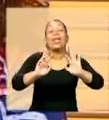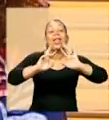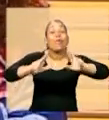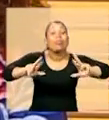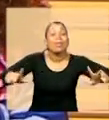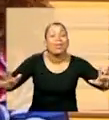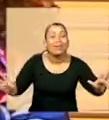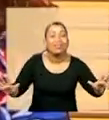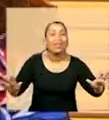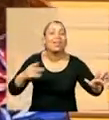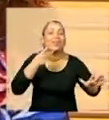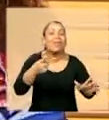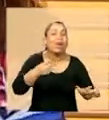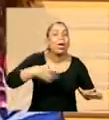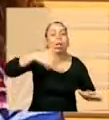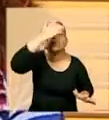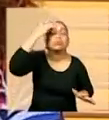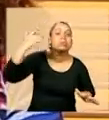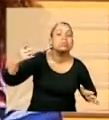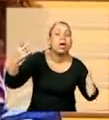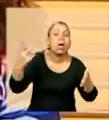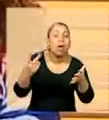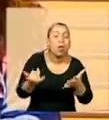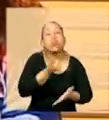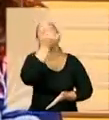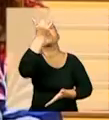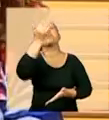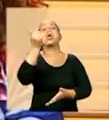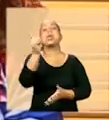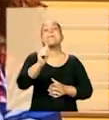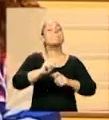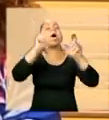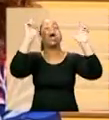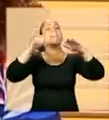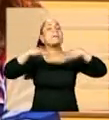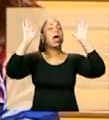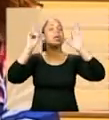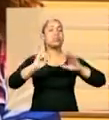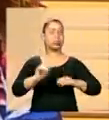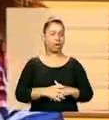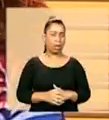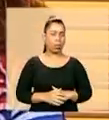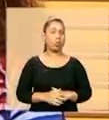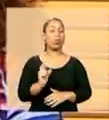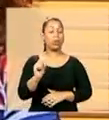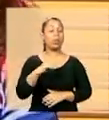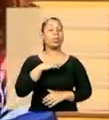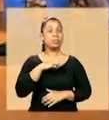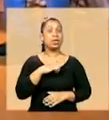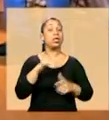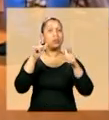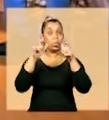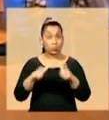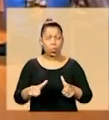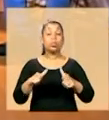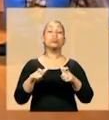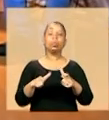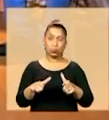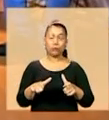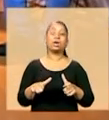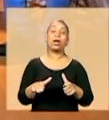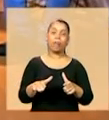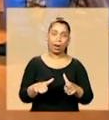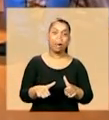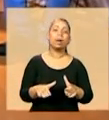pessoas estão se acidentando mais, e sim que tem outros cenários que são